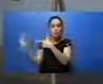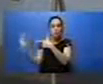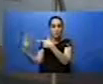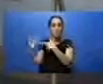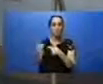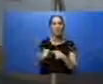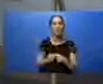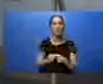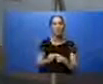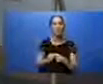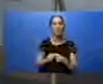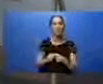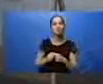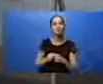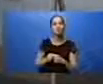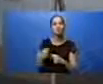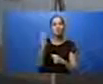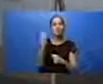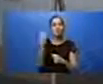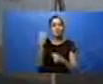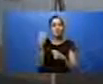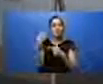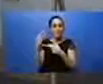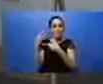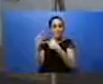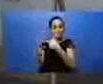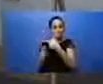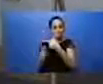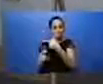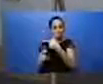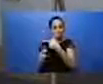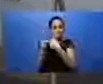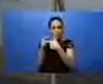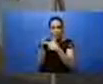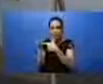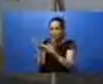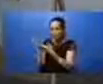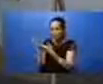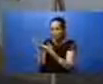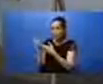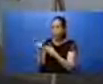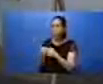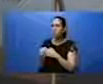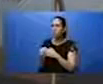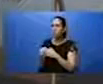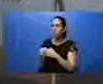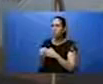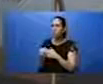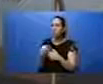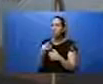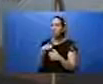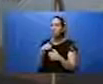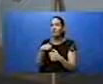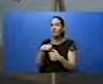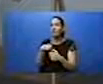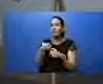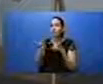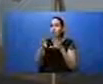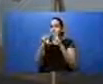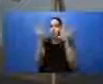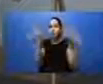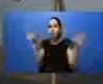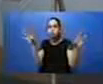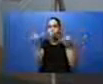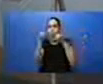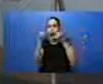Colocando 3/5 aqui na forma de no quadrinho, eu tenho um todo referência que tem